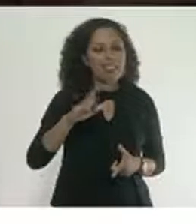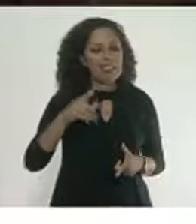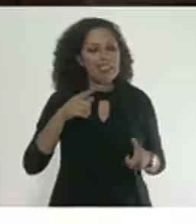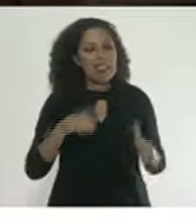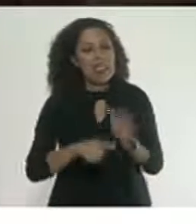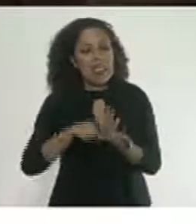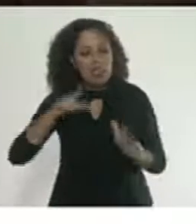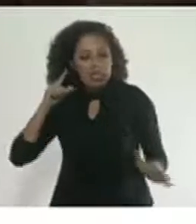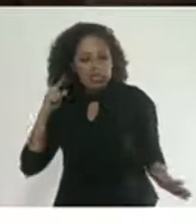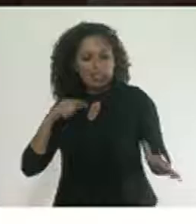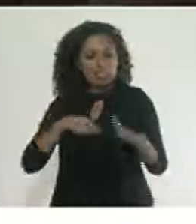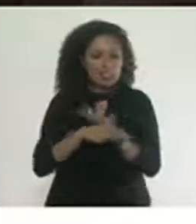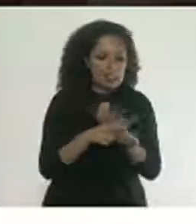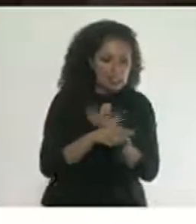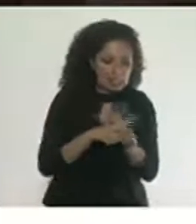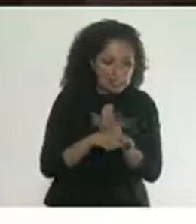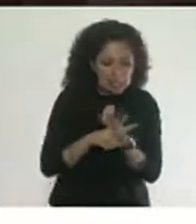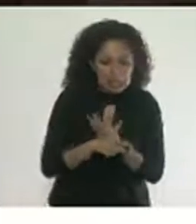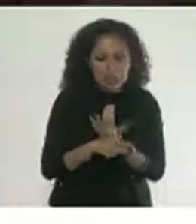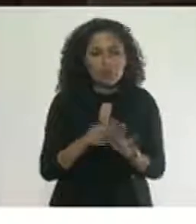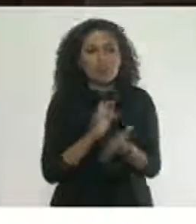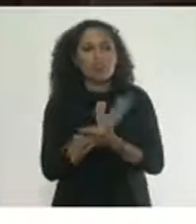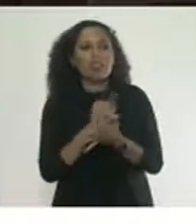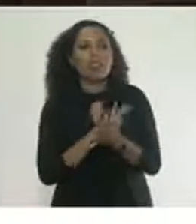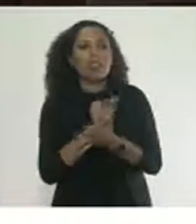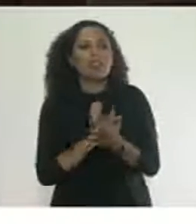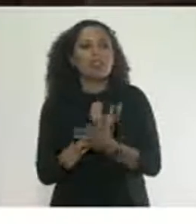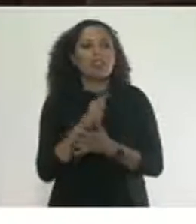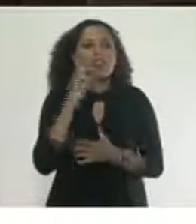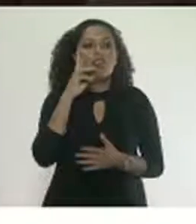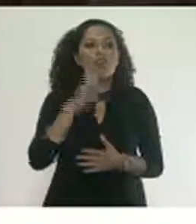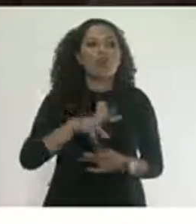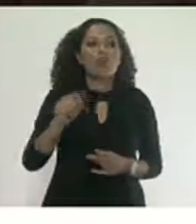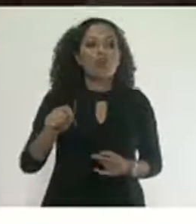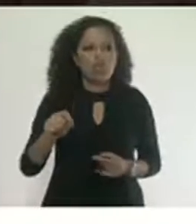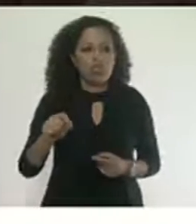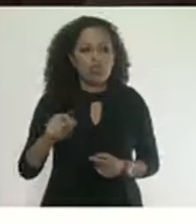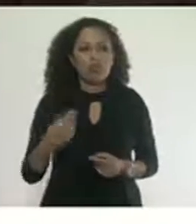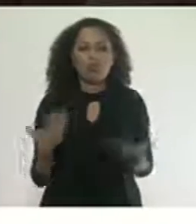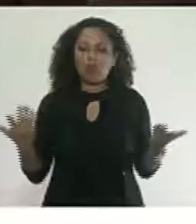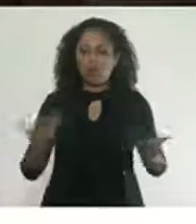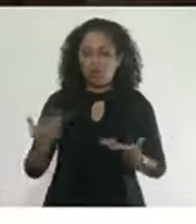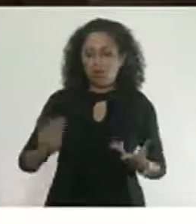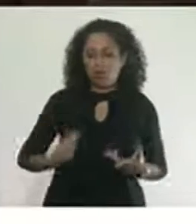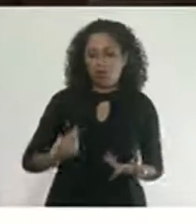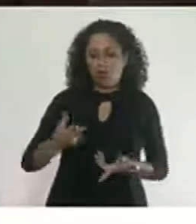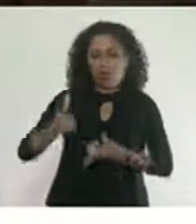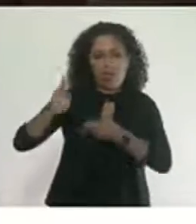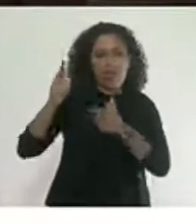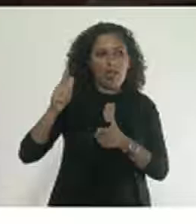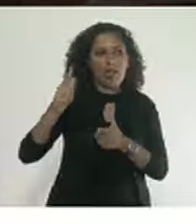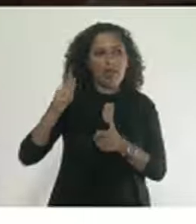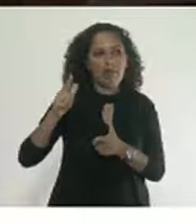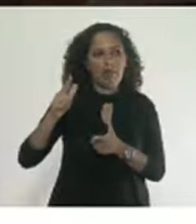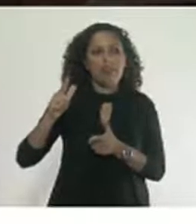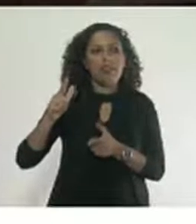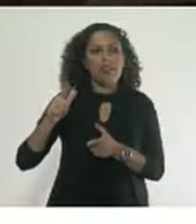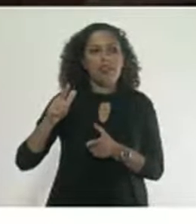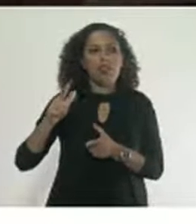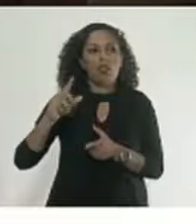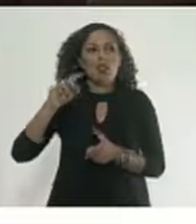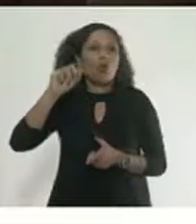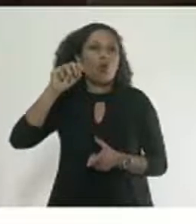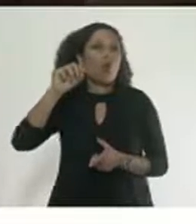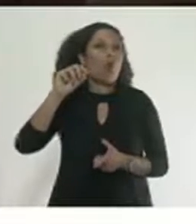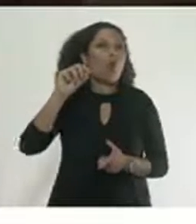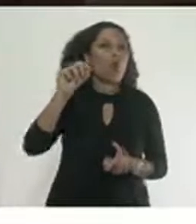isso é muito importante que a gente seja falado, que a gente vive num momento em que arma virou quase